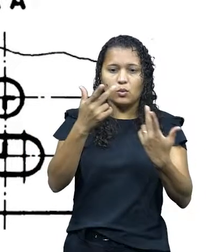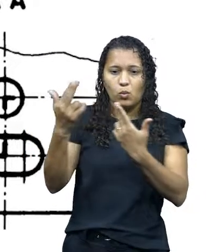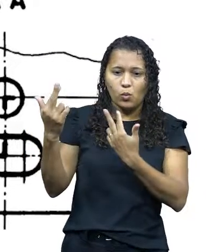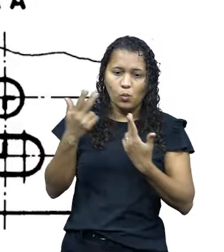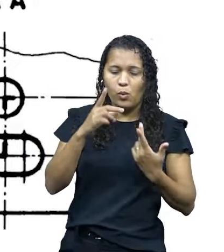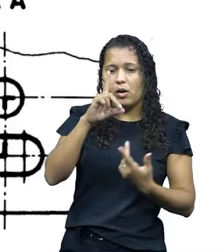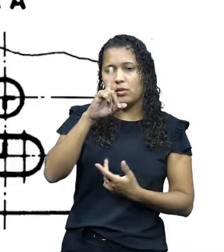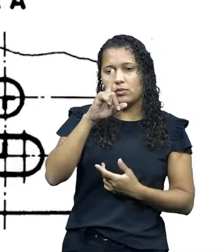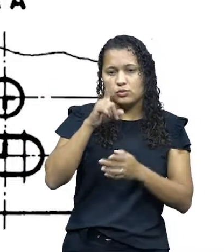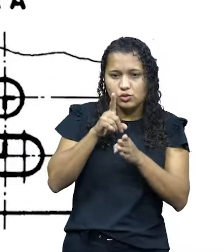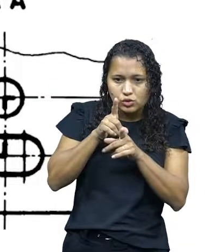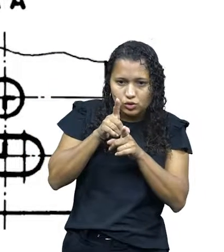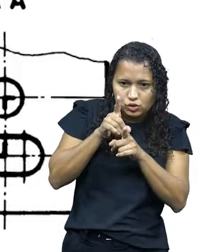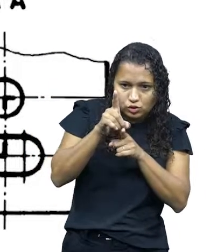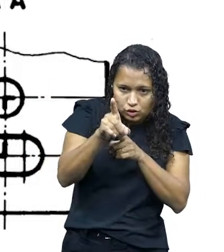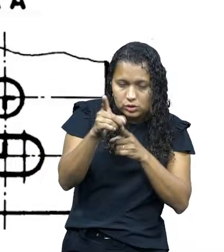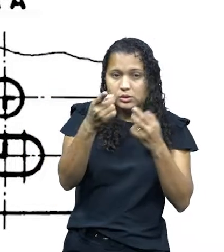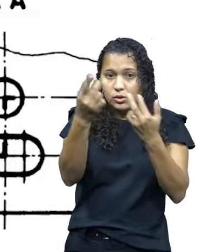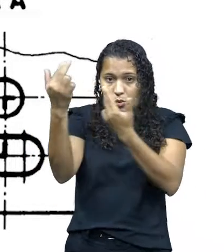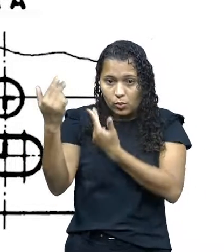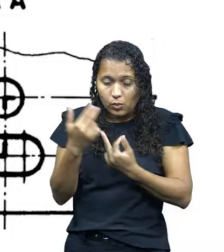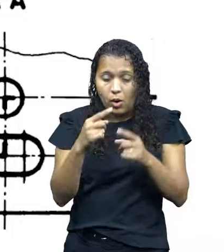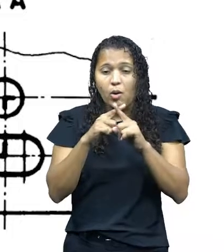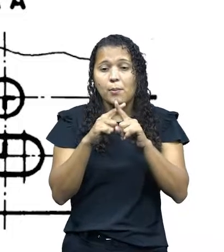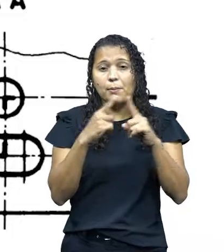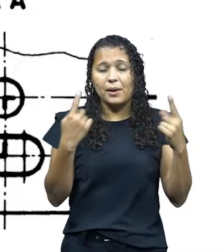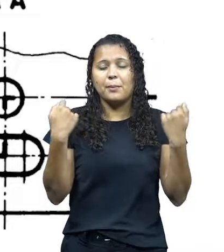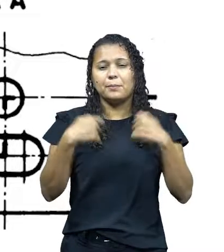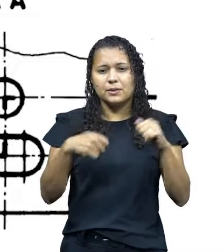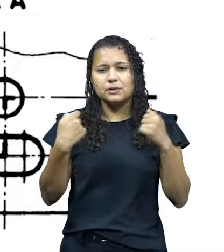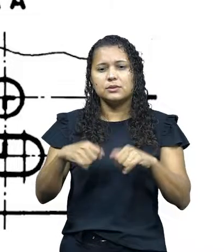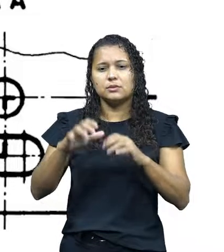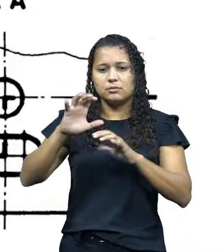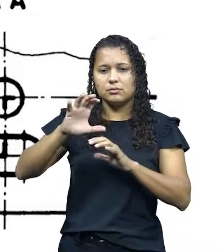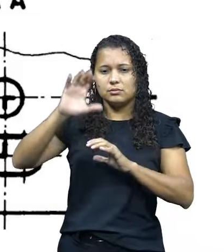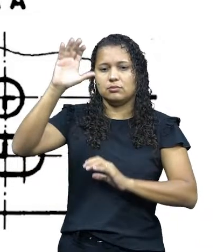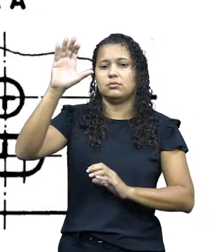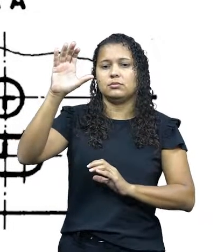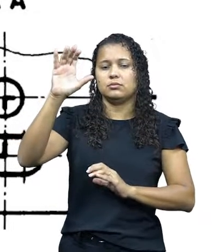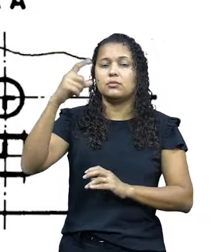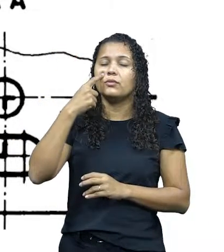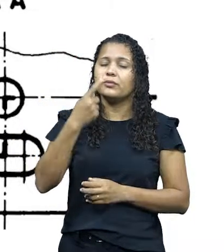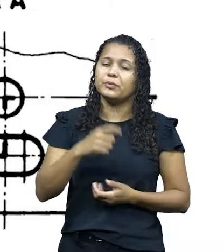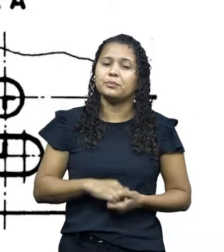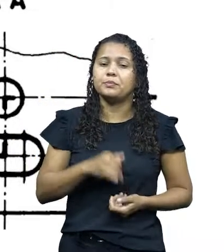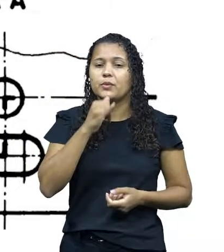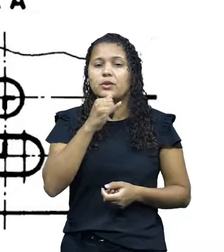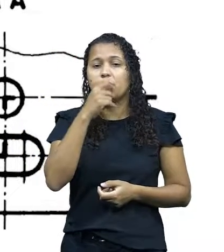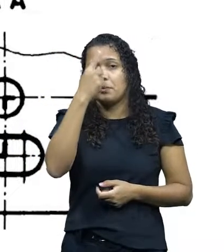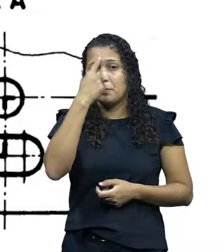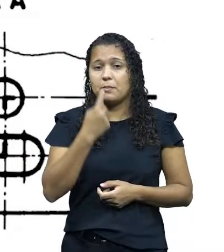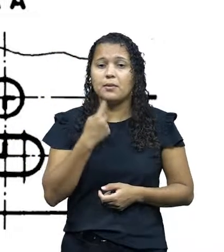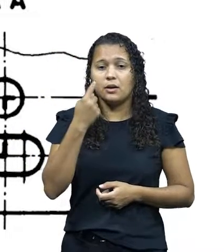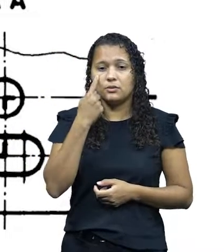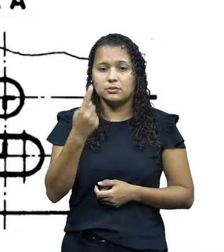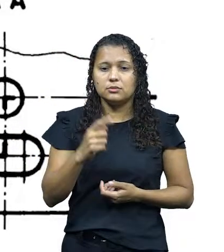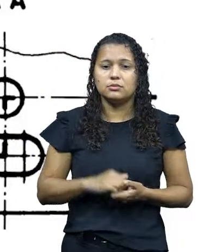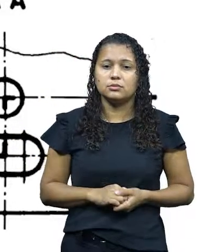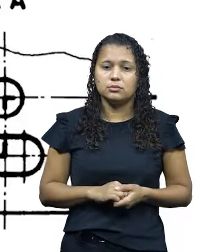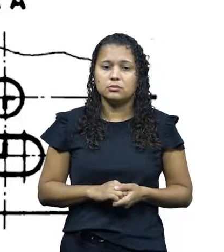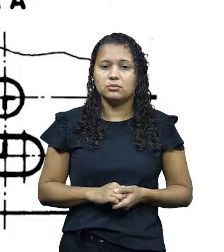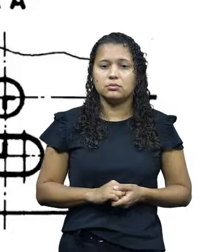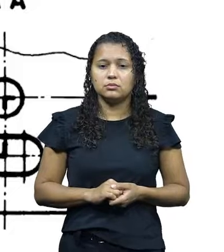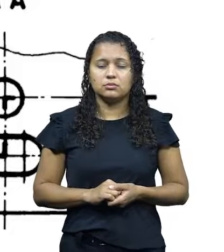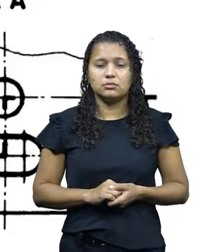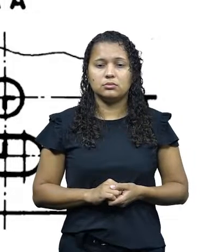devem apresentar a mesma direção, mas devem estar desencontradas. Veja bem, na imagem a